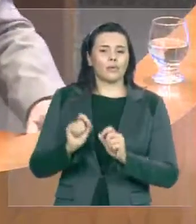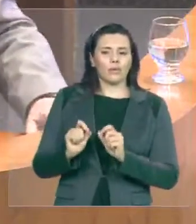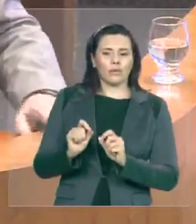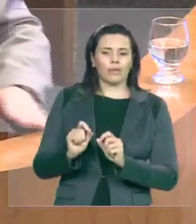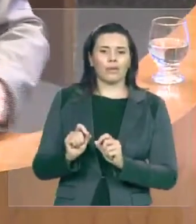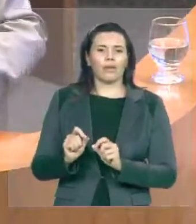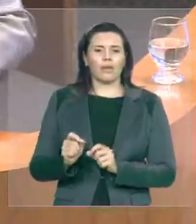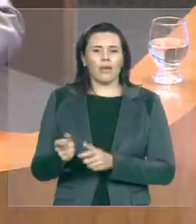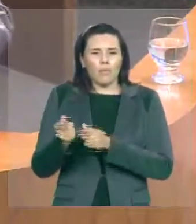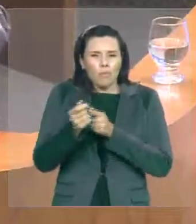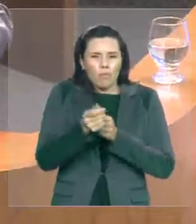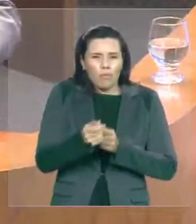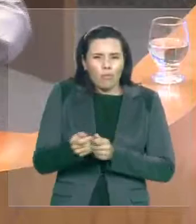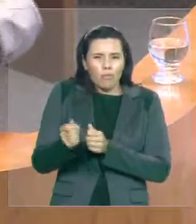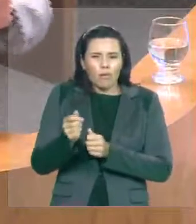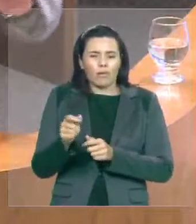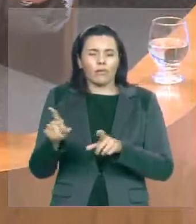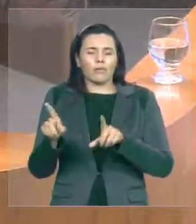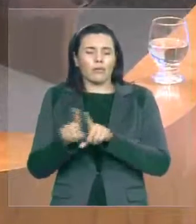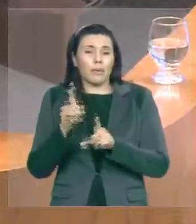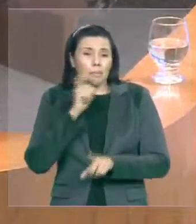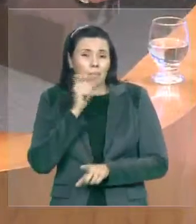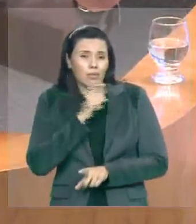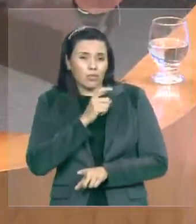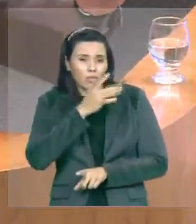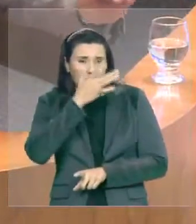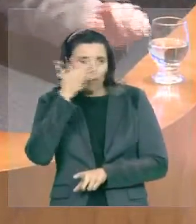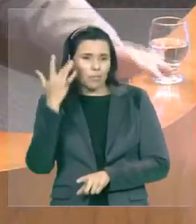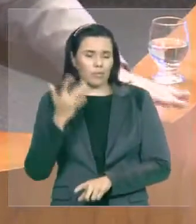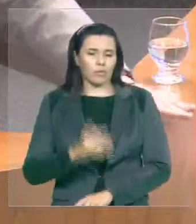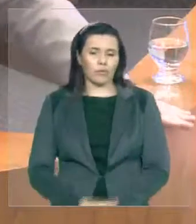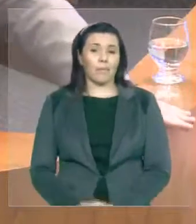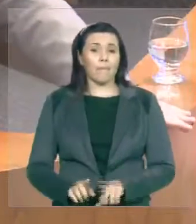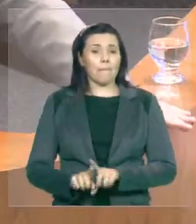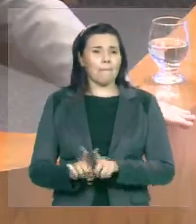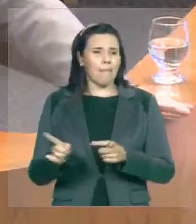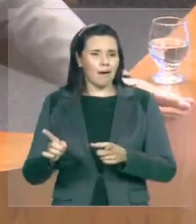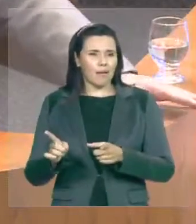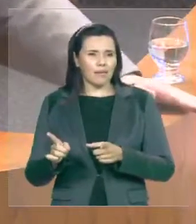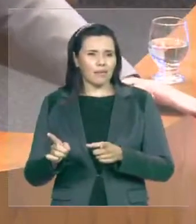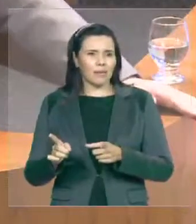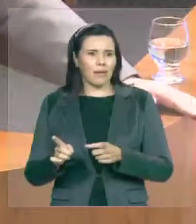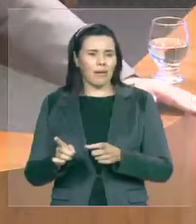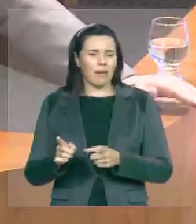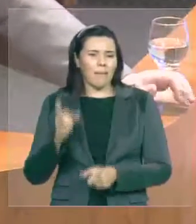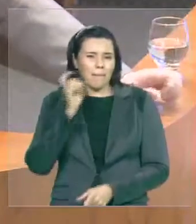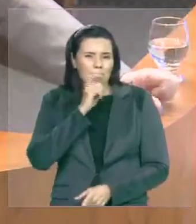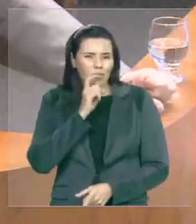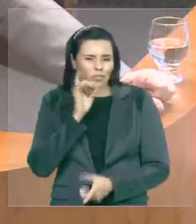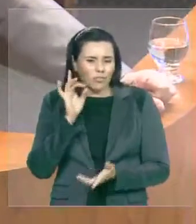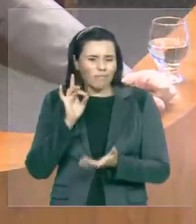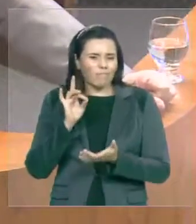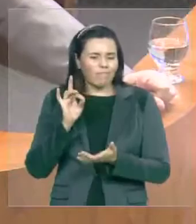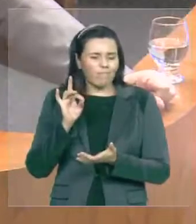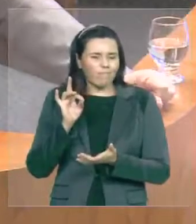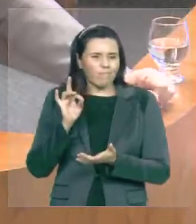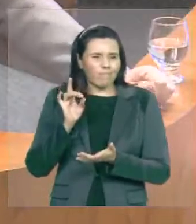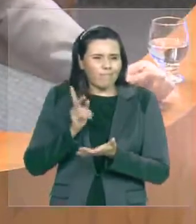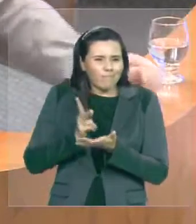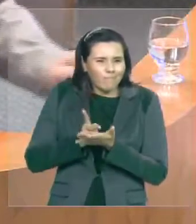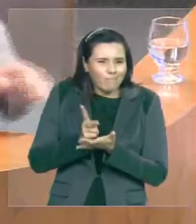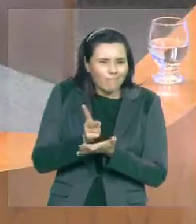pessoas. Mas ela engana até um ponto X. E depois a máscara